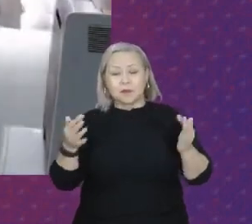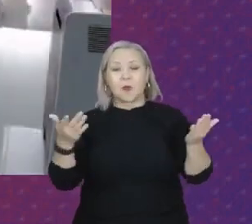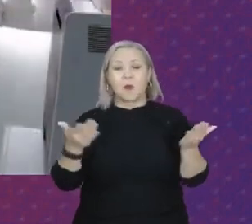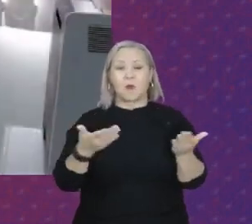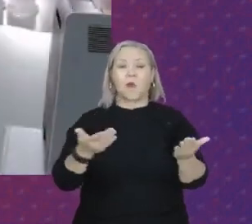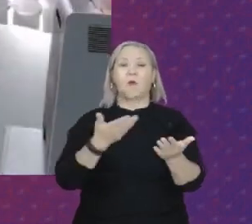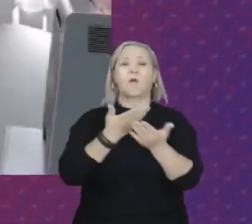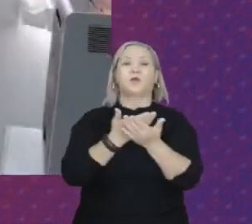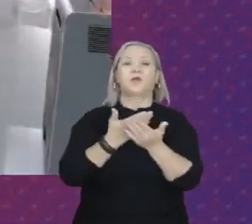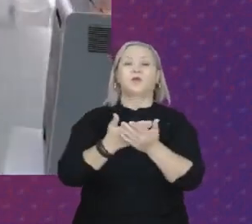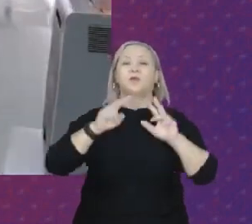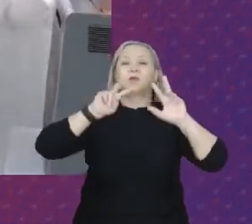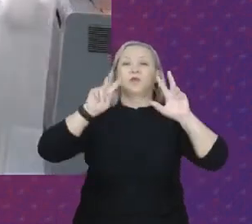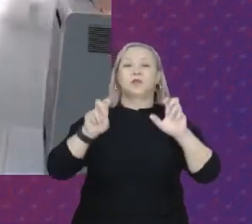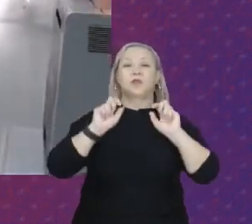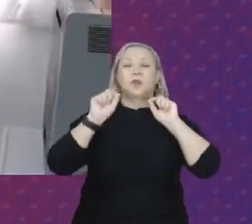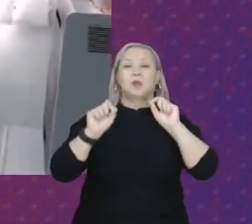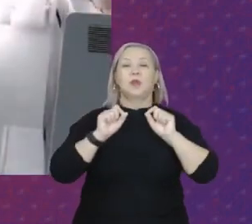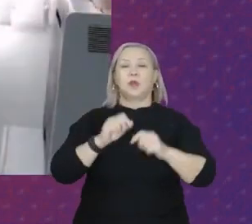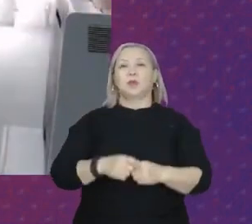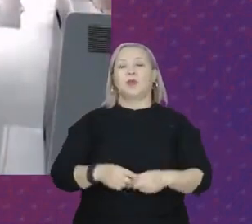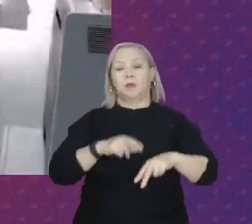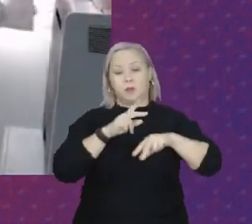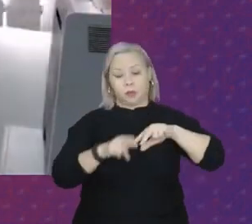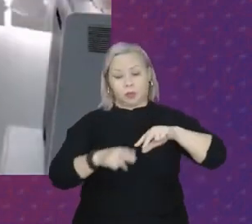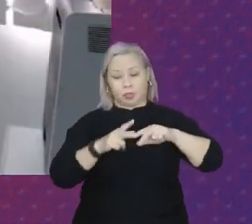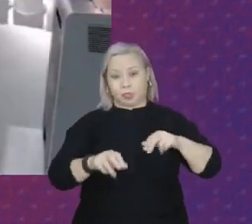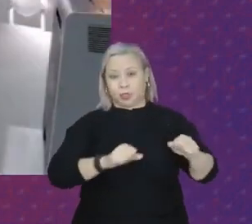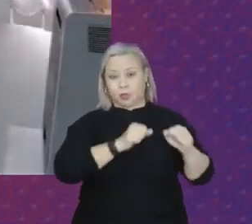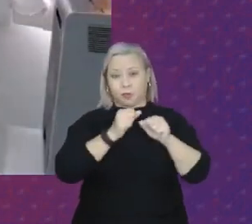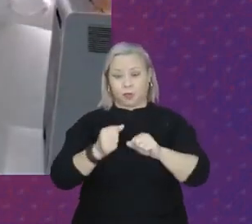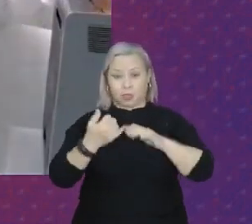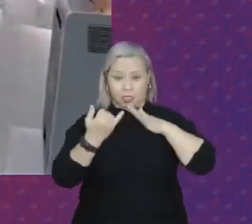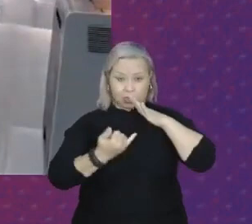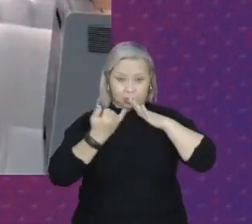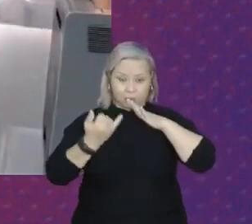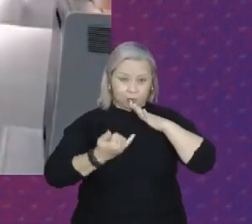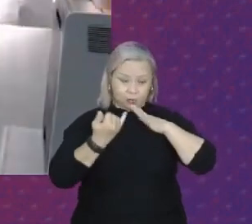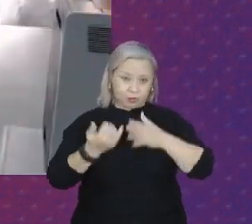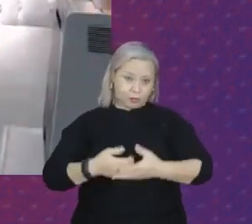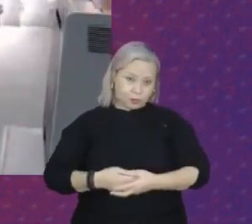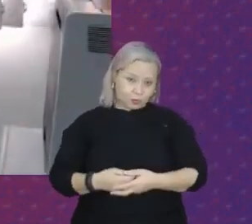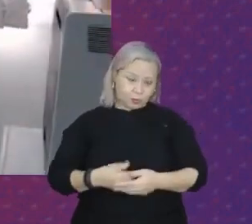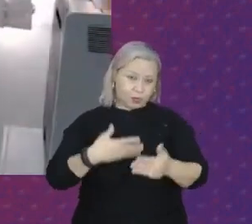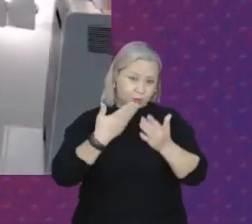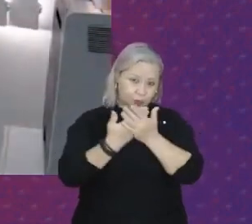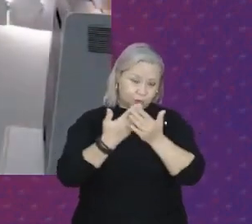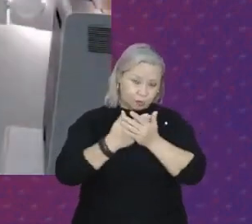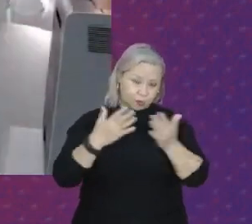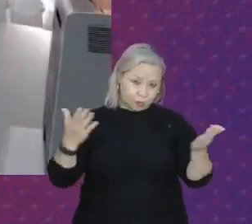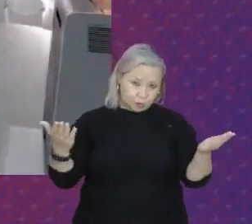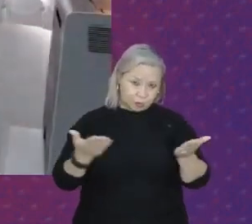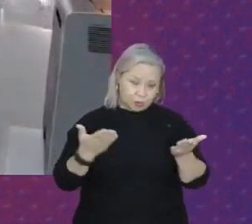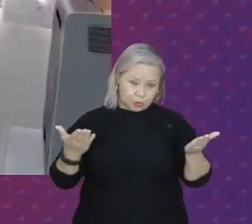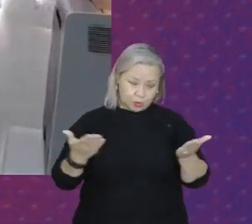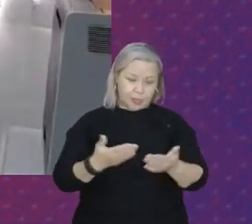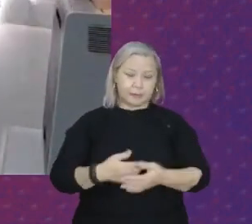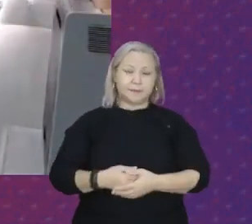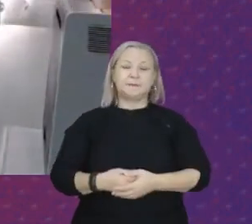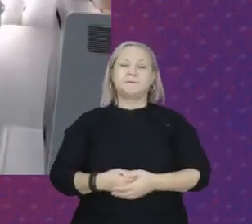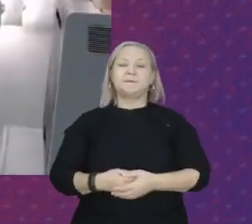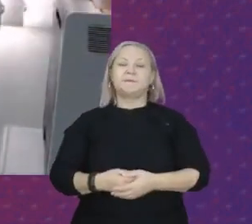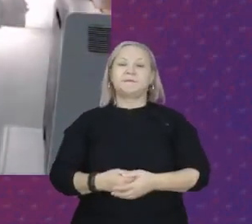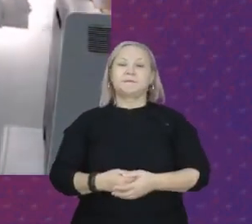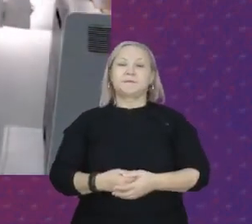estudos sobre gênero e poder nas instituições, nos estudos atuais, é denominado